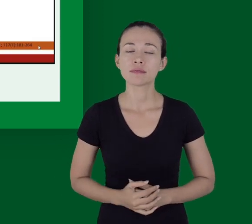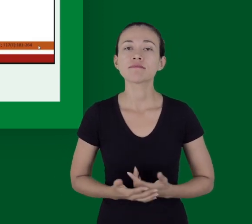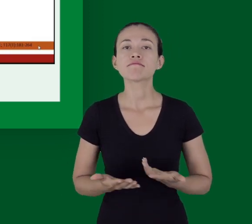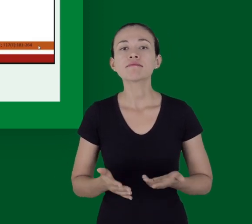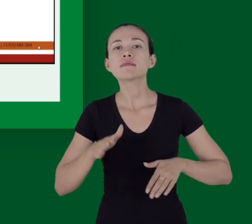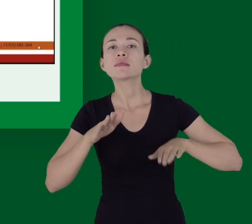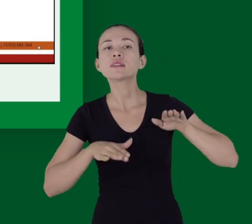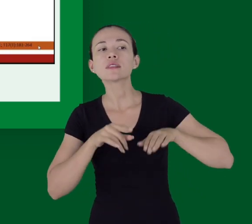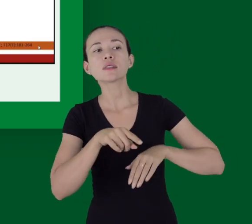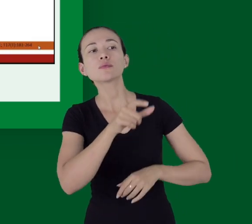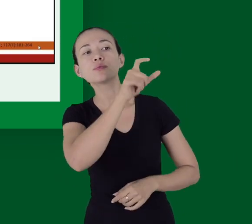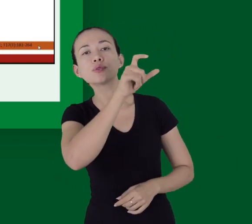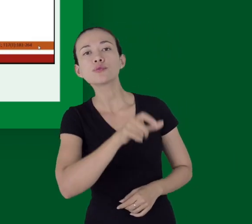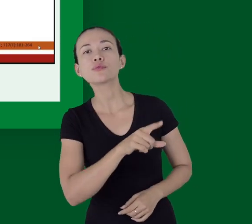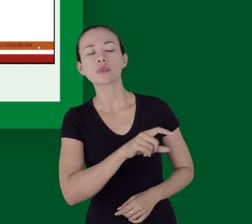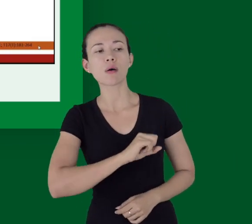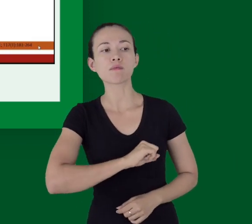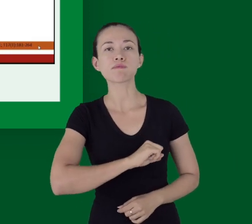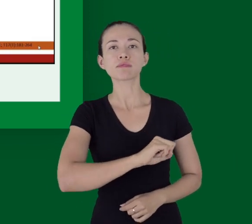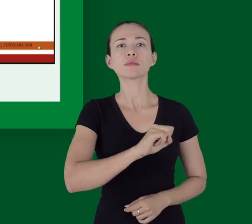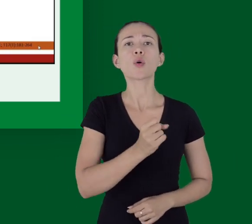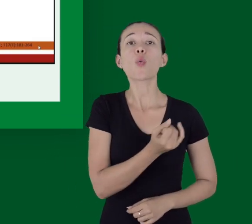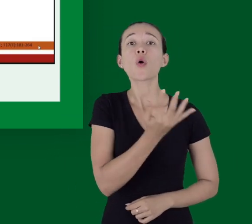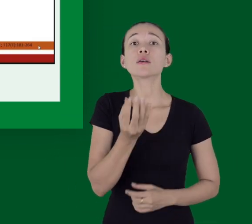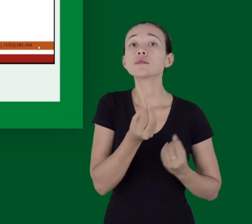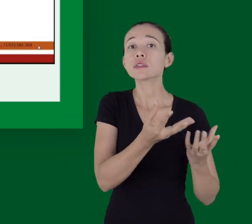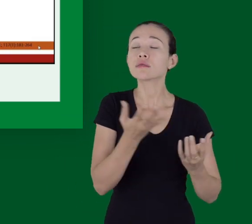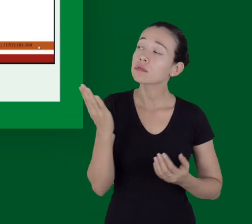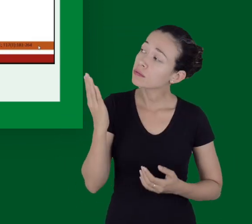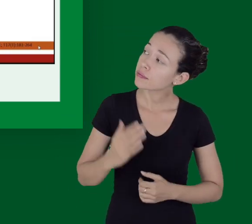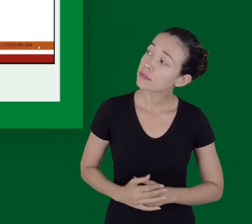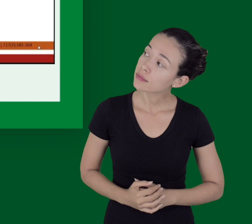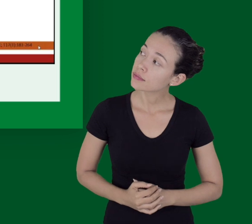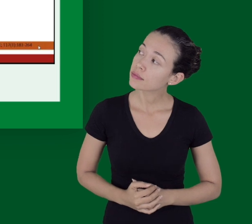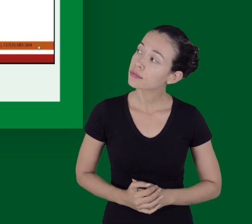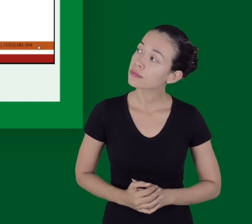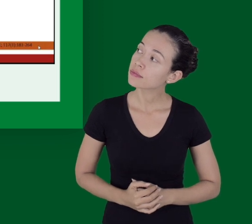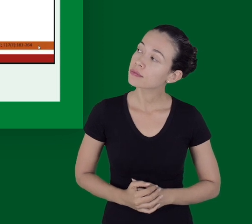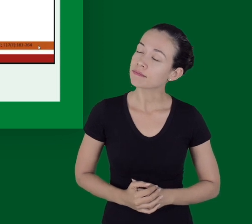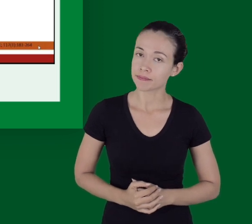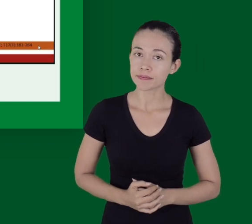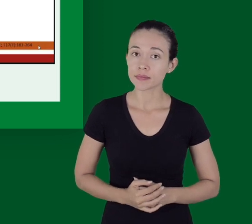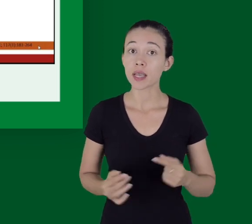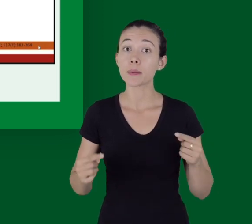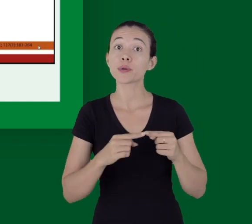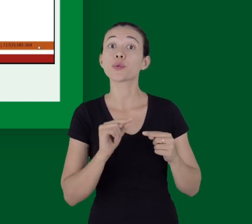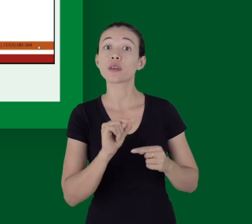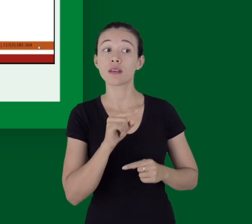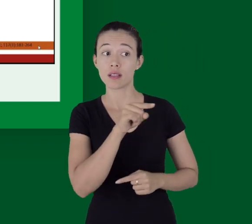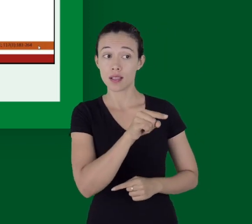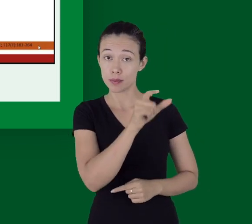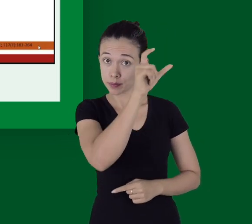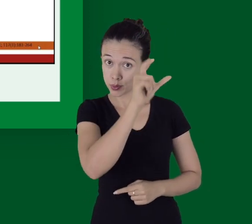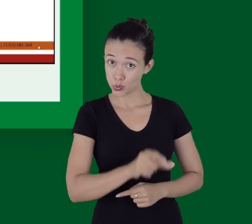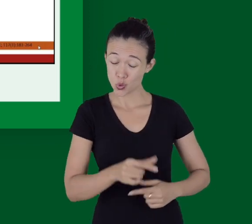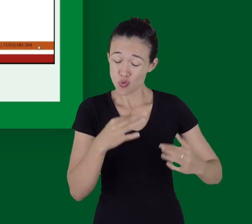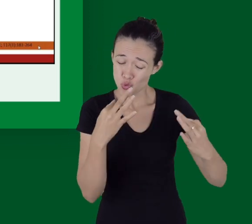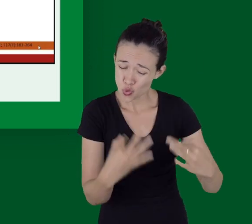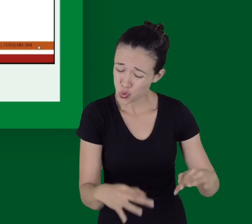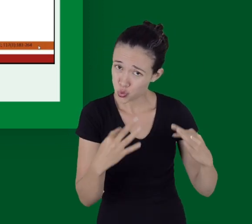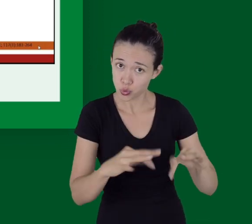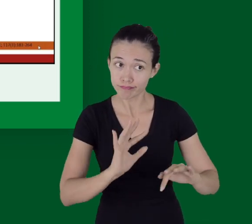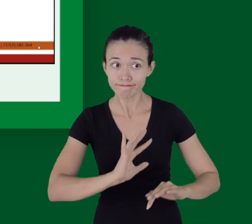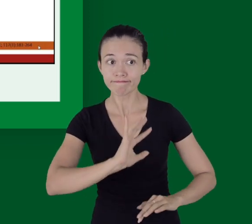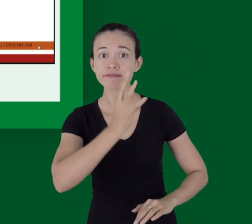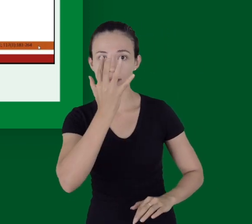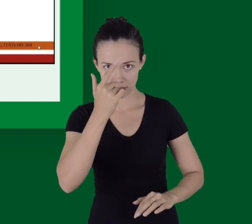caso do paciente com infarto, né? A dose é de 162 a 300 miligramas. Esse aqui é na síndrome aguda, tá bom? Não é